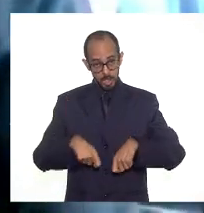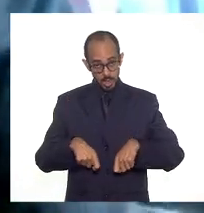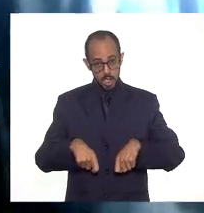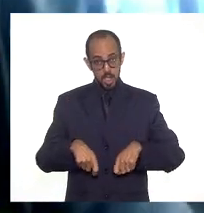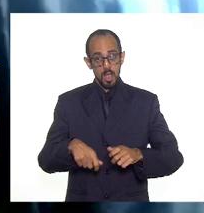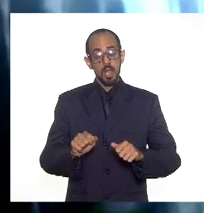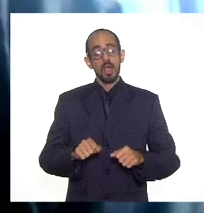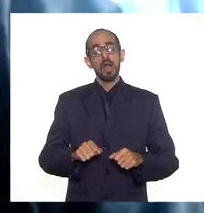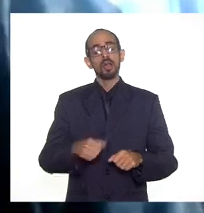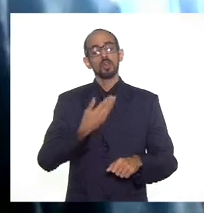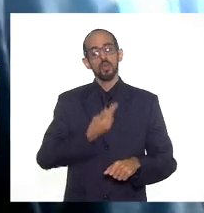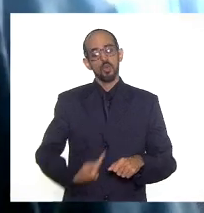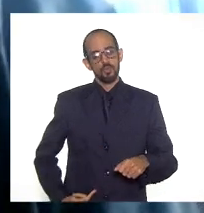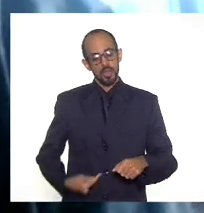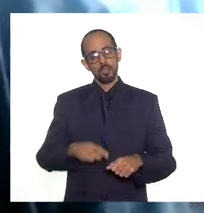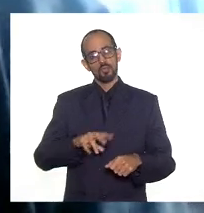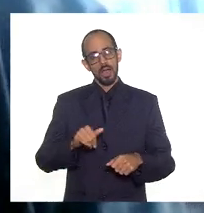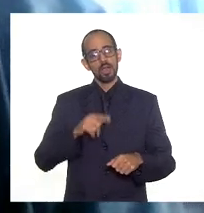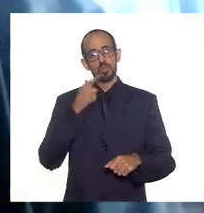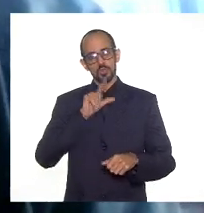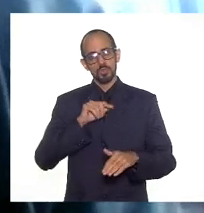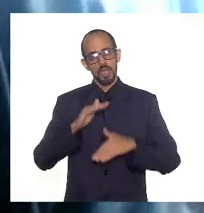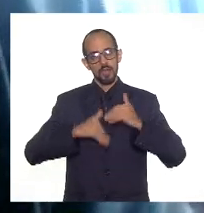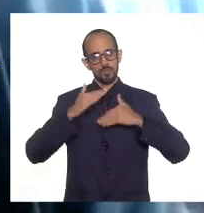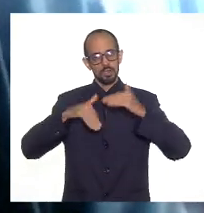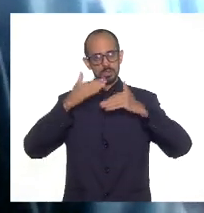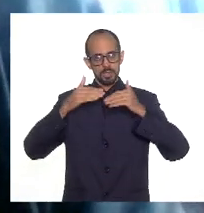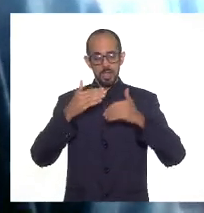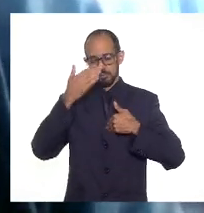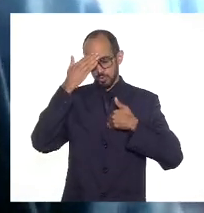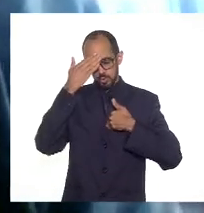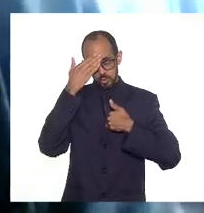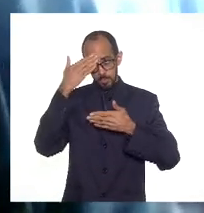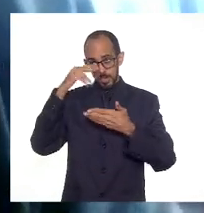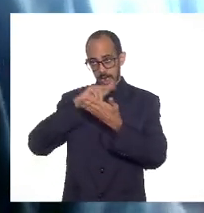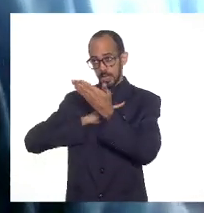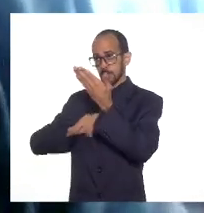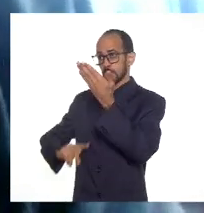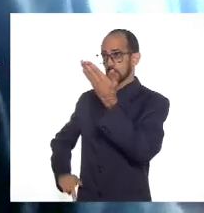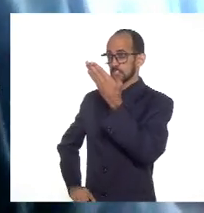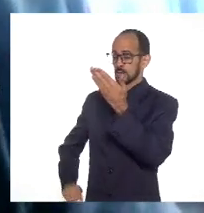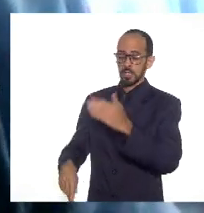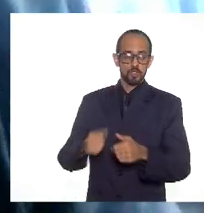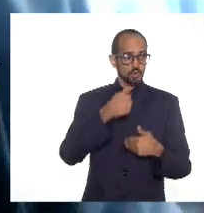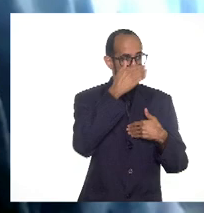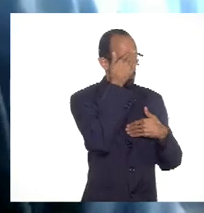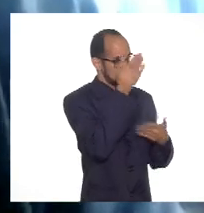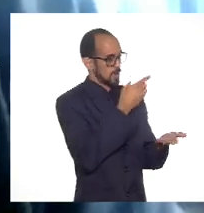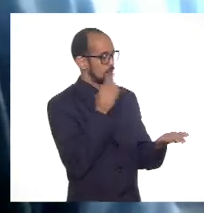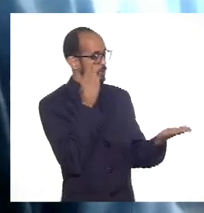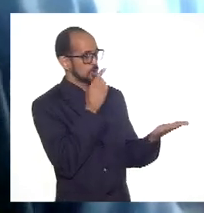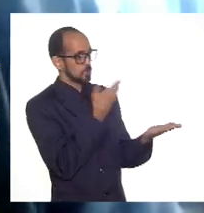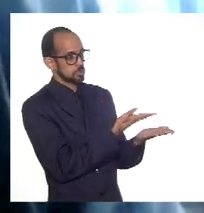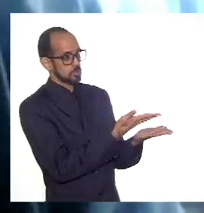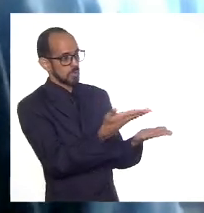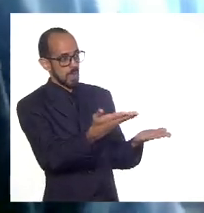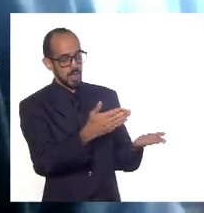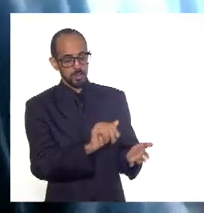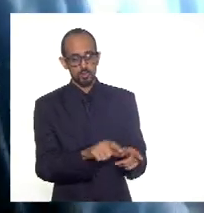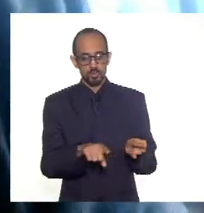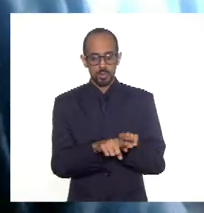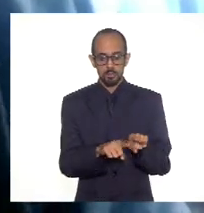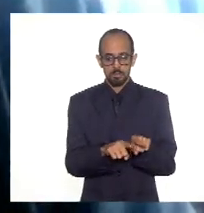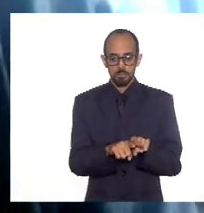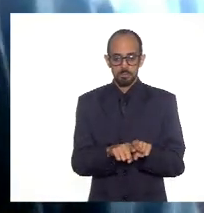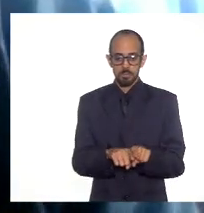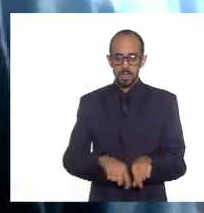o governo, então, vai poder avançar nessa direção. Obrigado, presidente. Obrigado, deputadas e deputados. Também